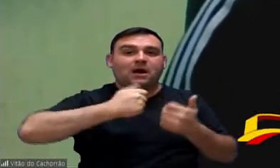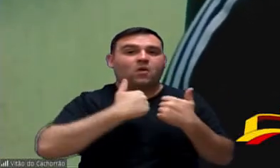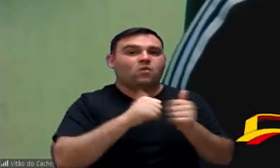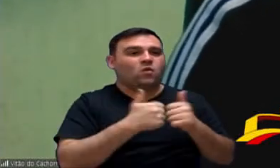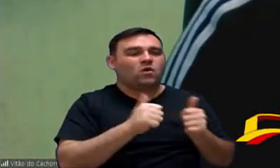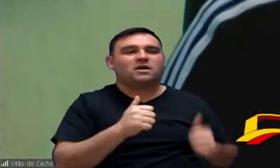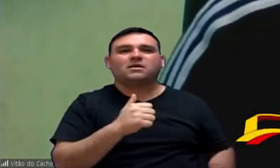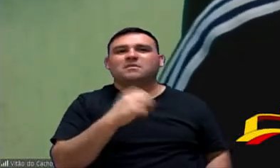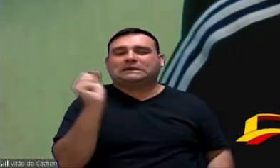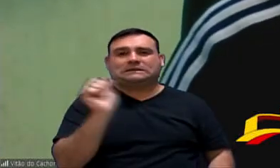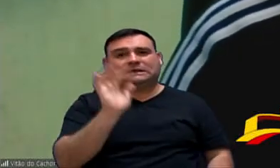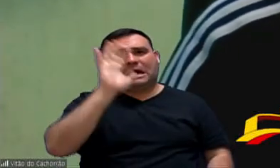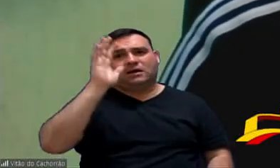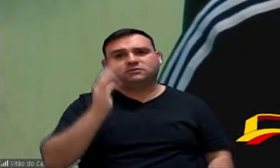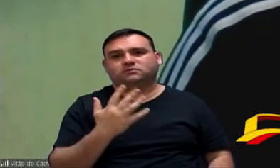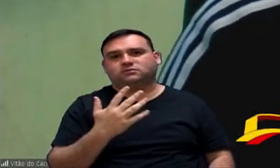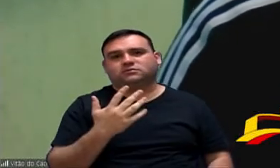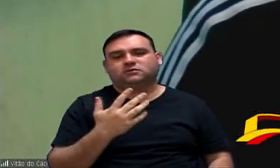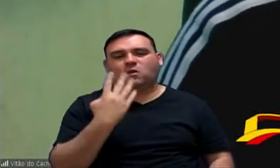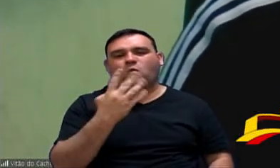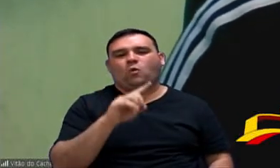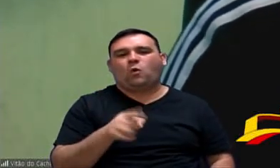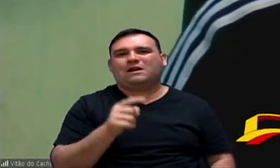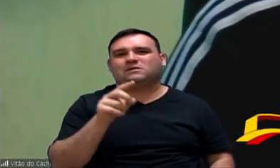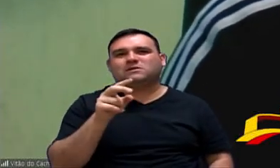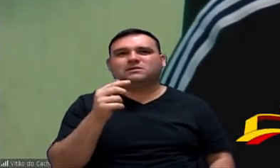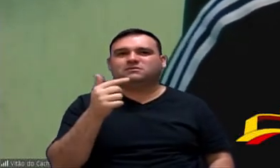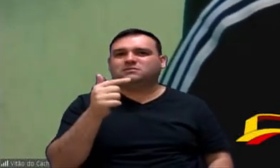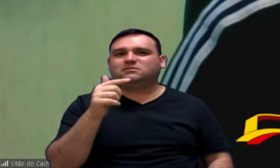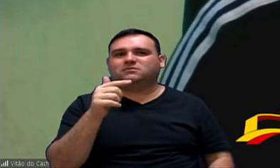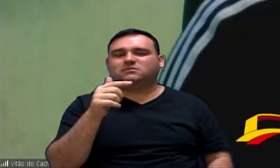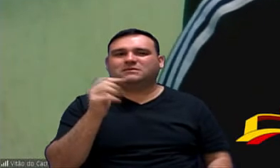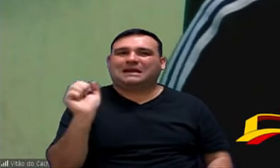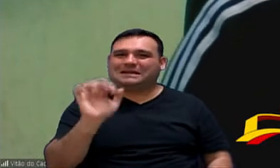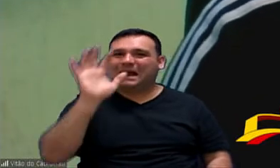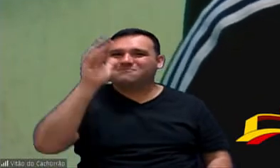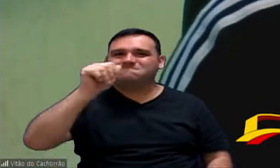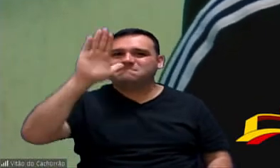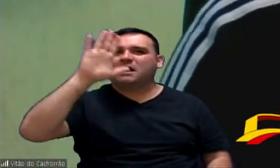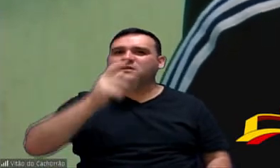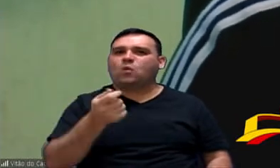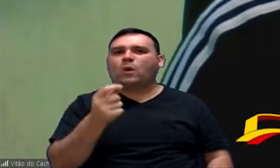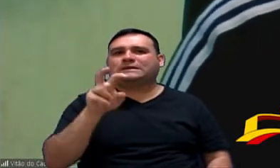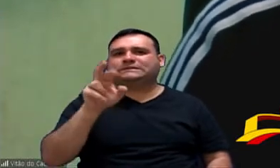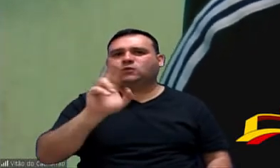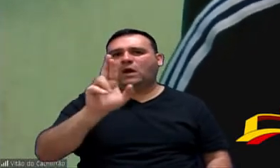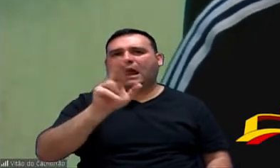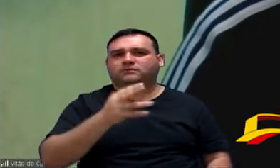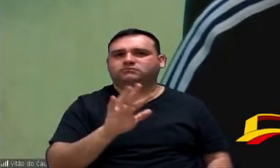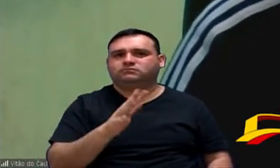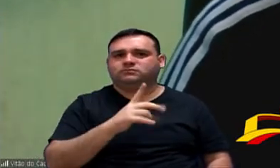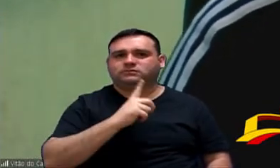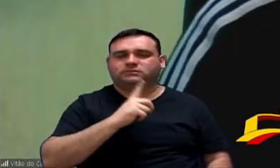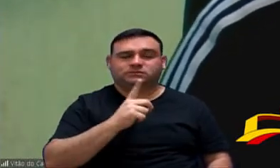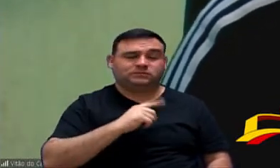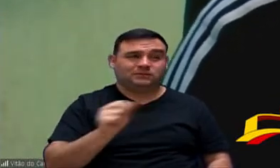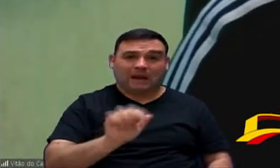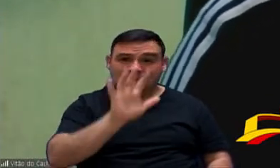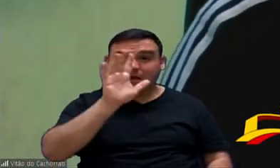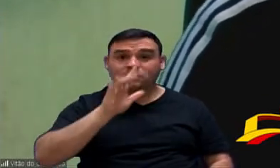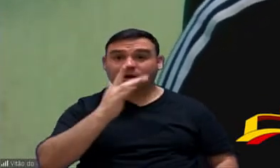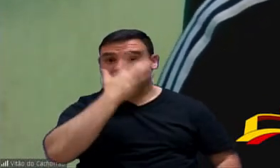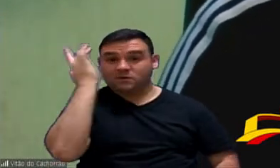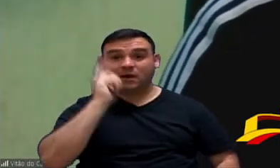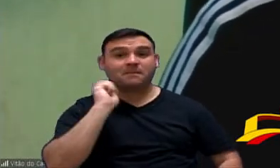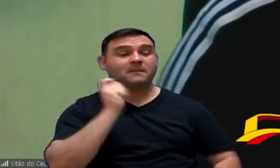transporte público caríssimo, que da nossa cidade é um dos mais caros do estado, se não for, a